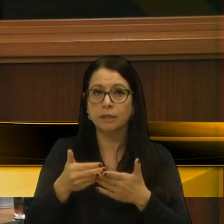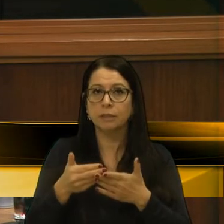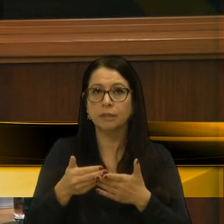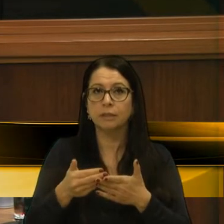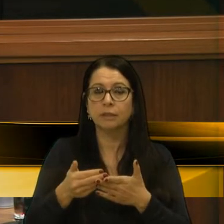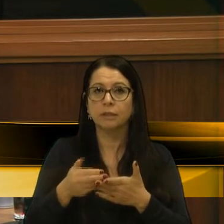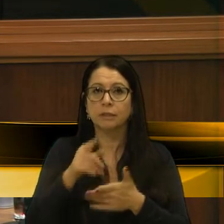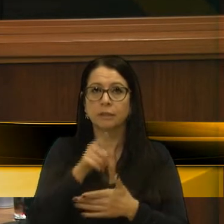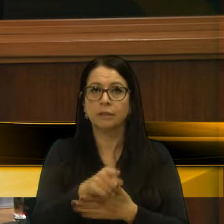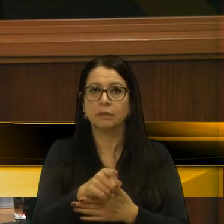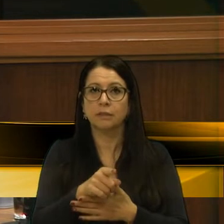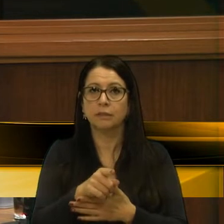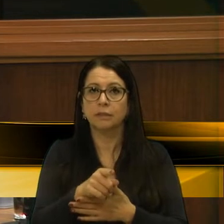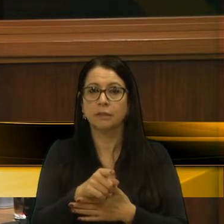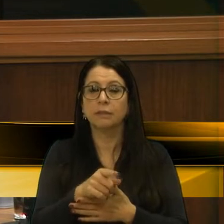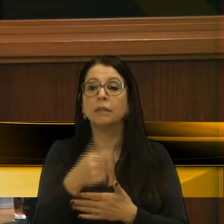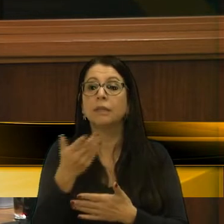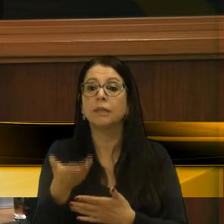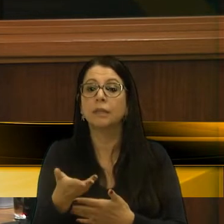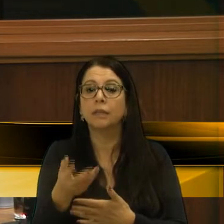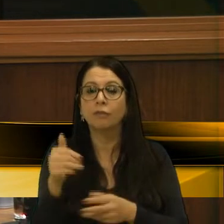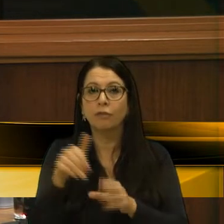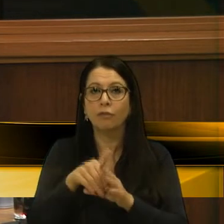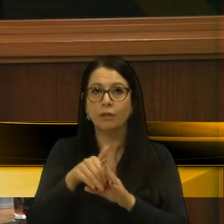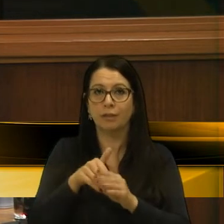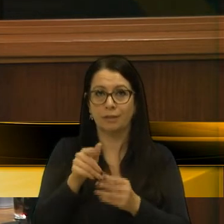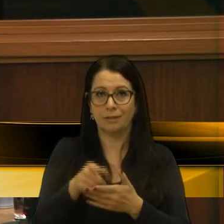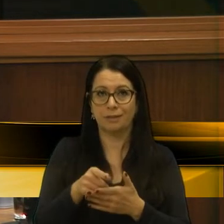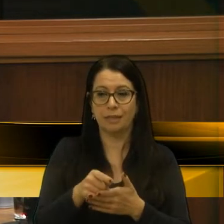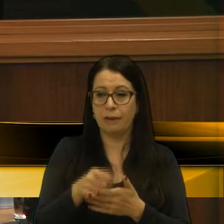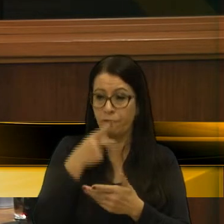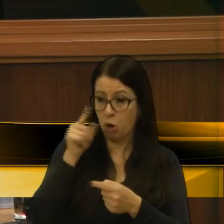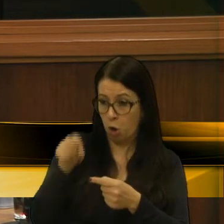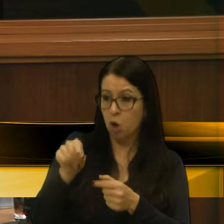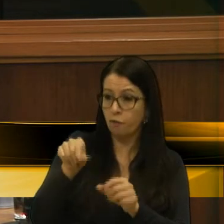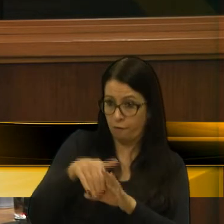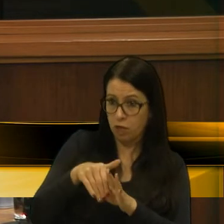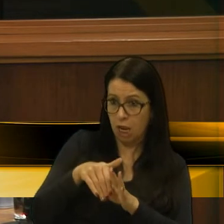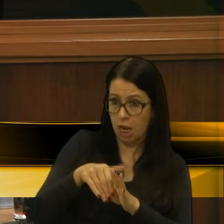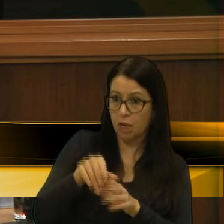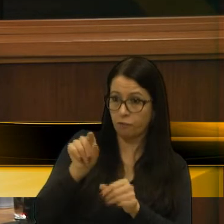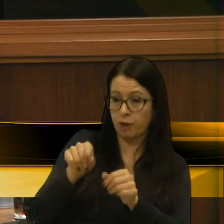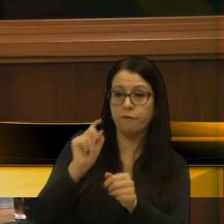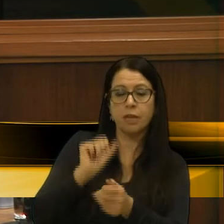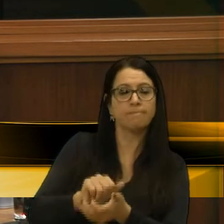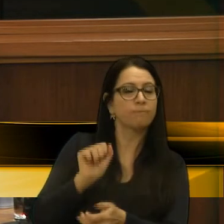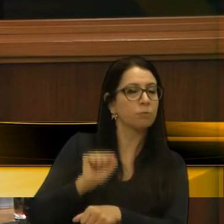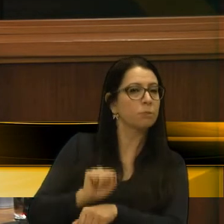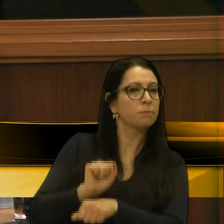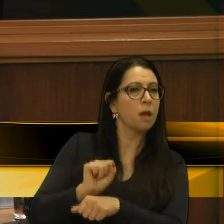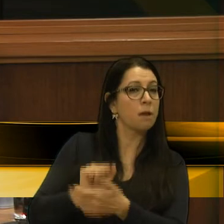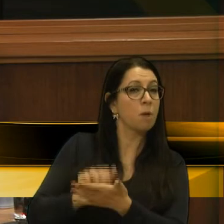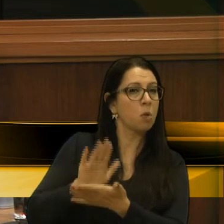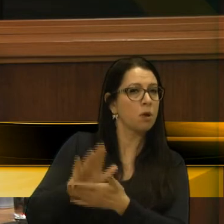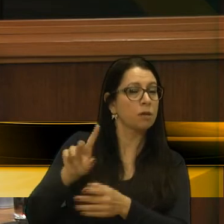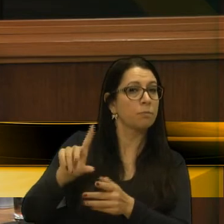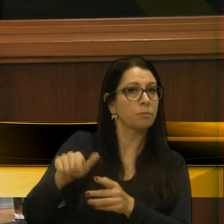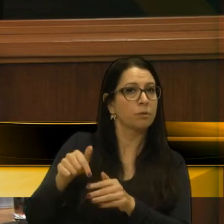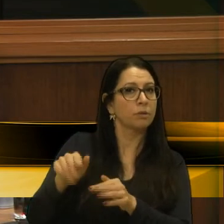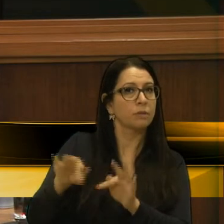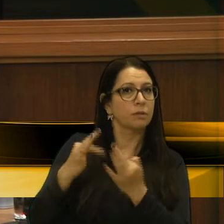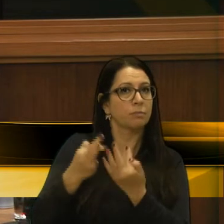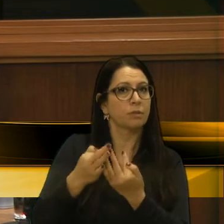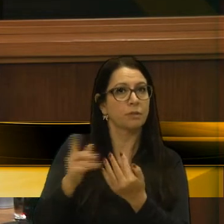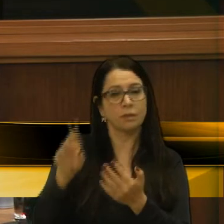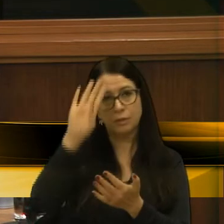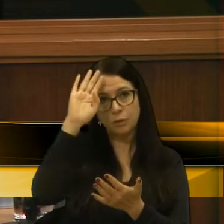chegam em quem? Em quem vai votar e ameaçam ele e a sua família. Eu não acredito que